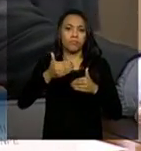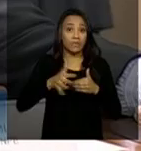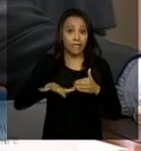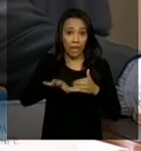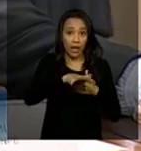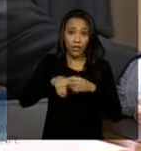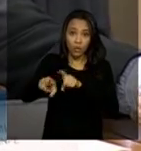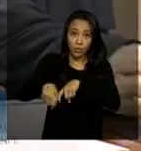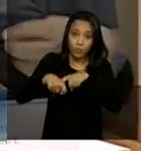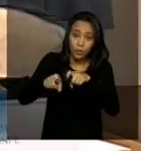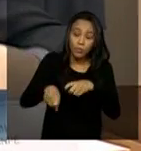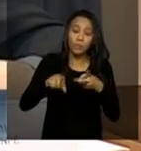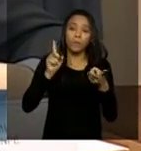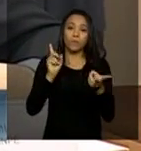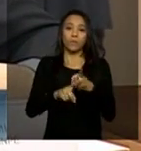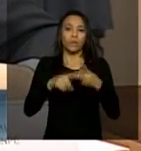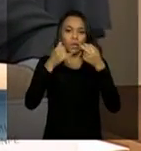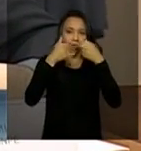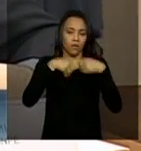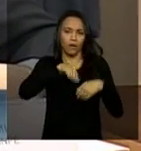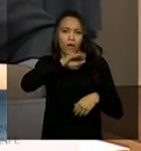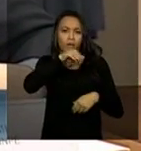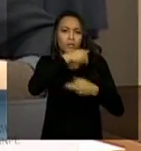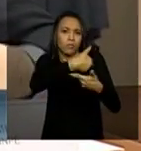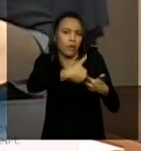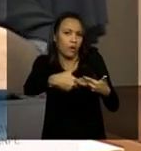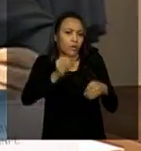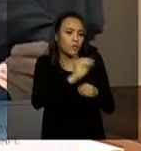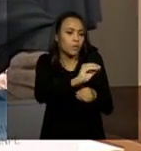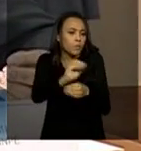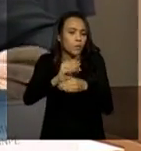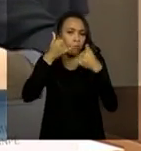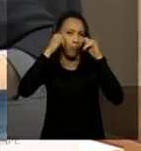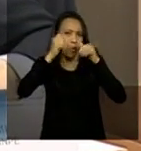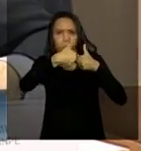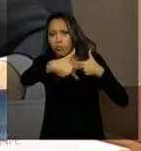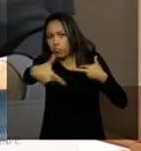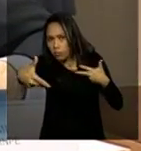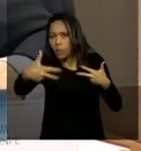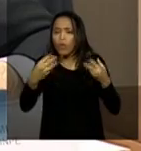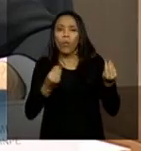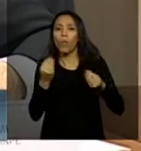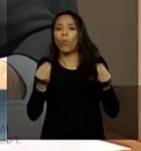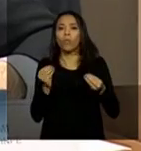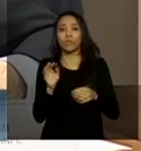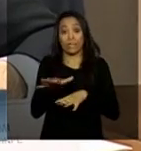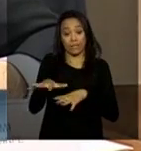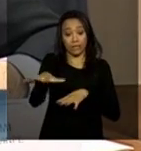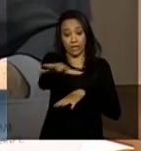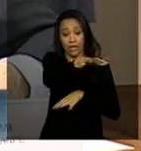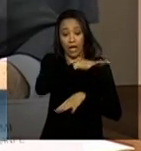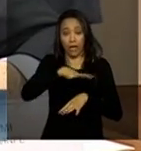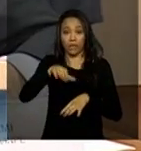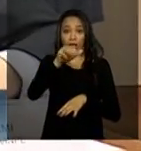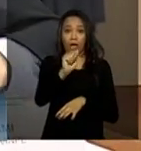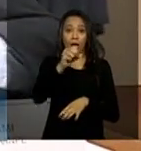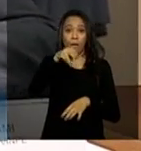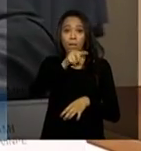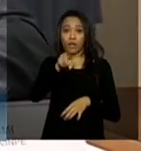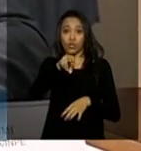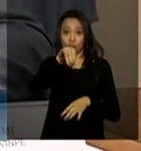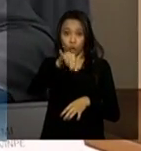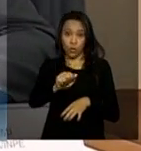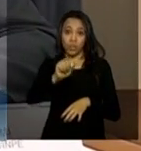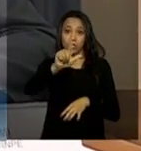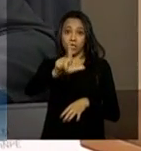agricultura, quanto da pastagem, quanto da vegetação secundária, em toda a área da Amazônia Legal Brasileira. Ok, gente, eu